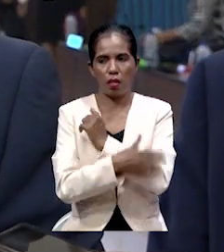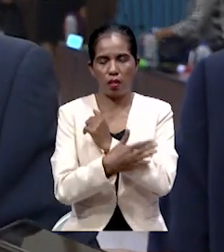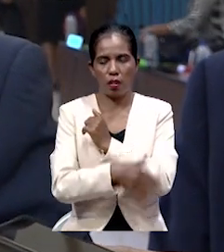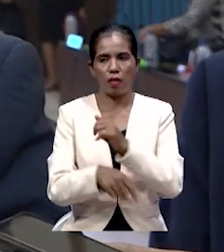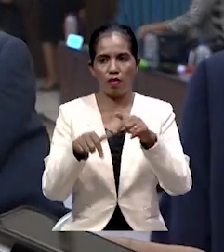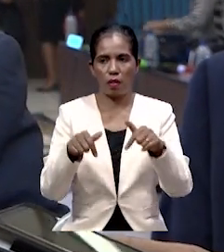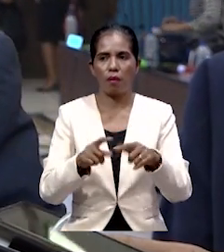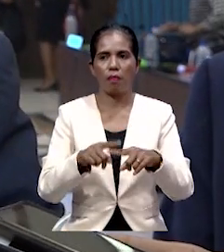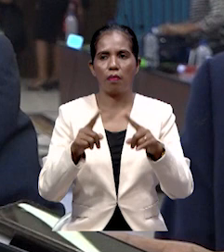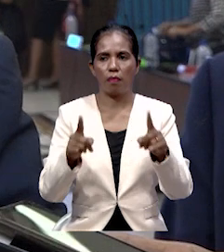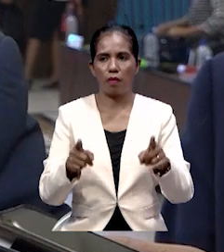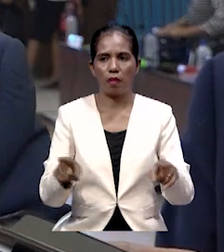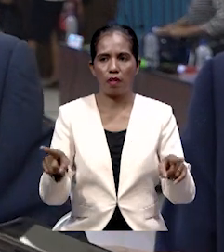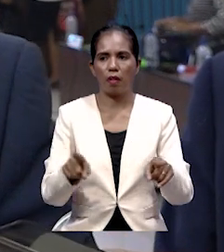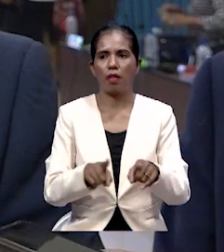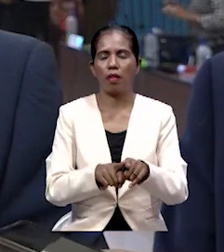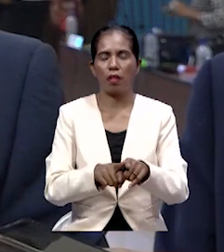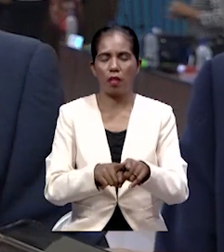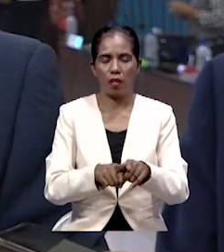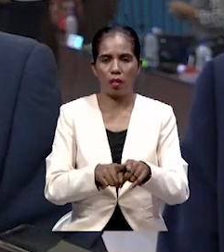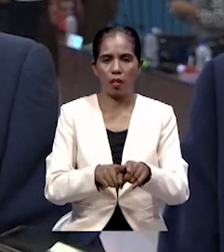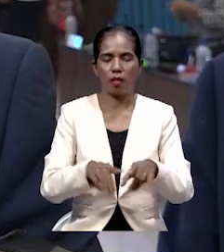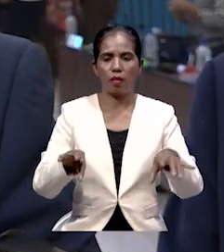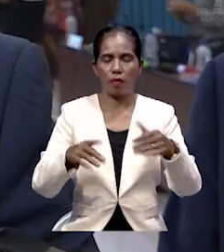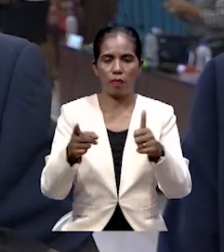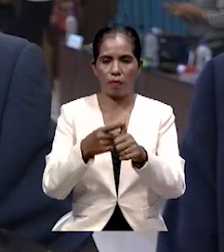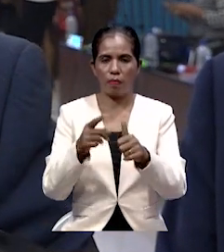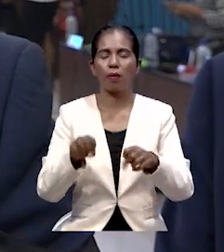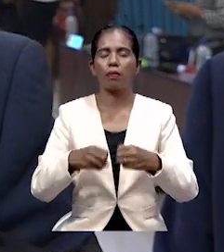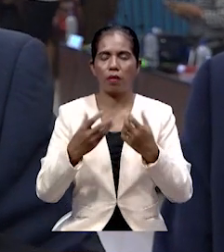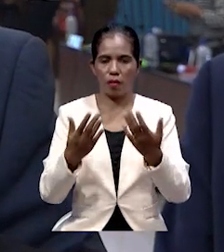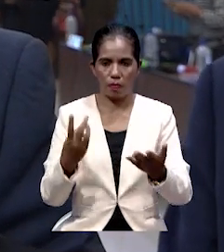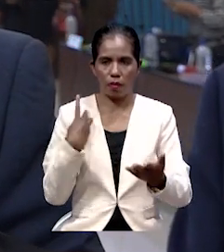bem, ainda né, nessa fase, ainda, o ensapara e